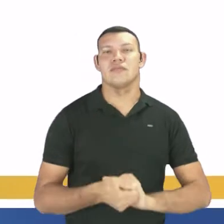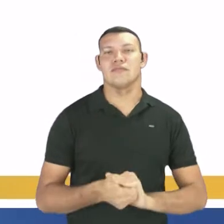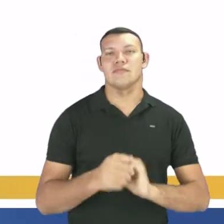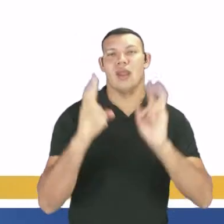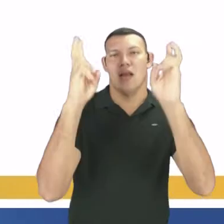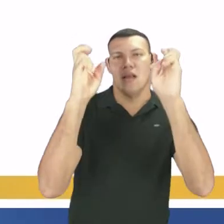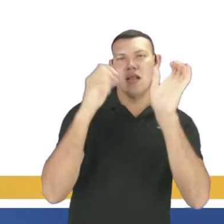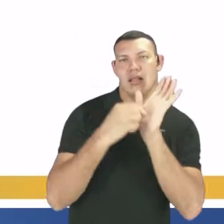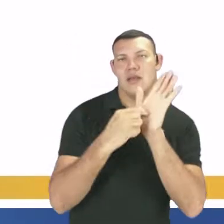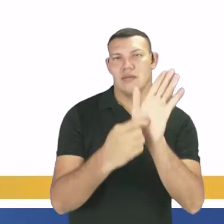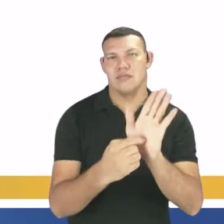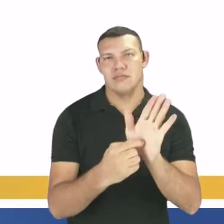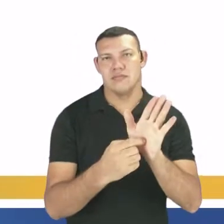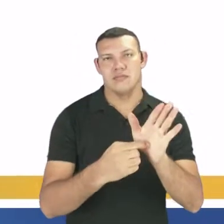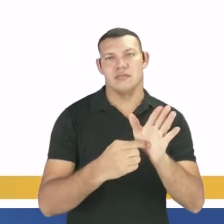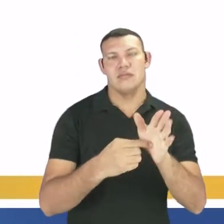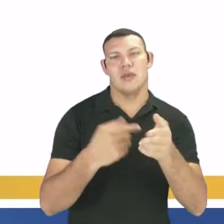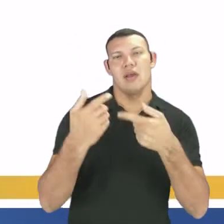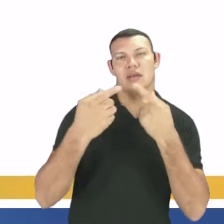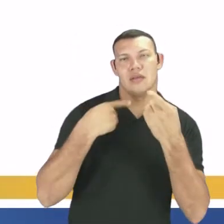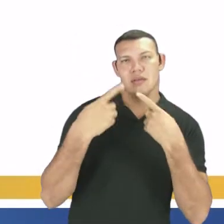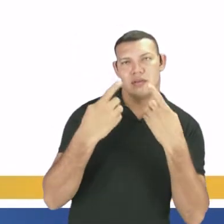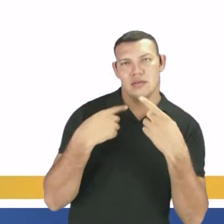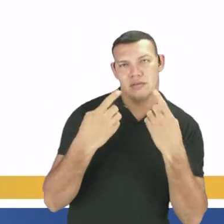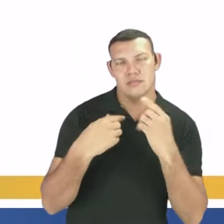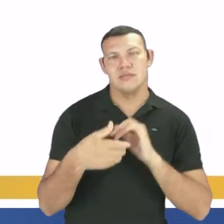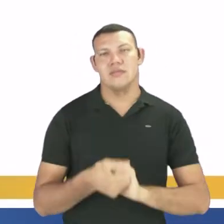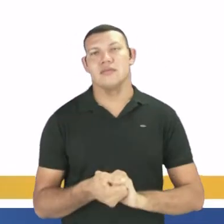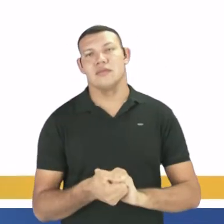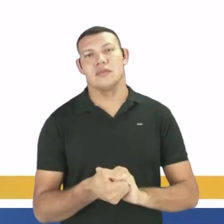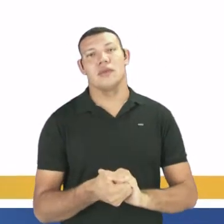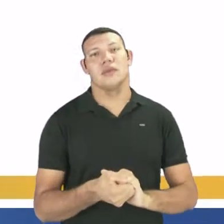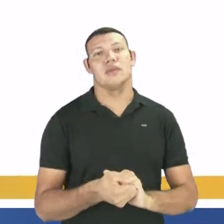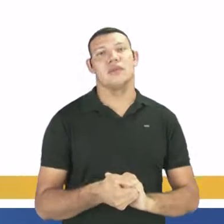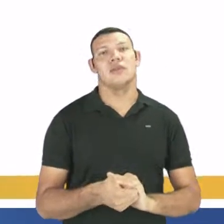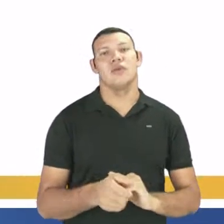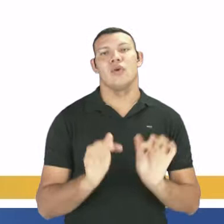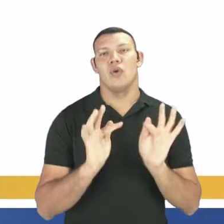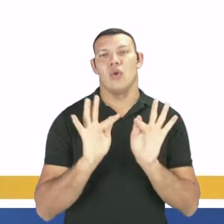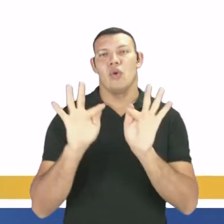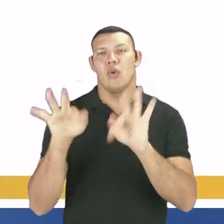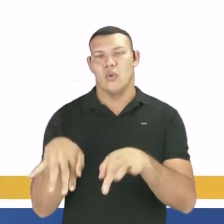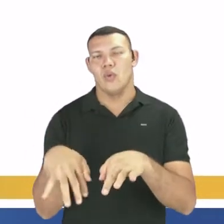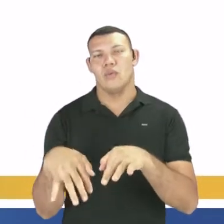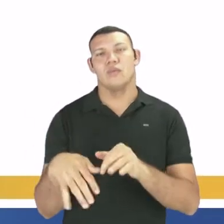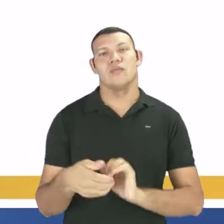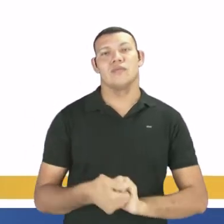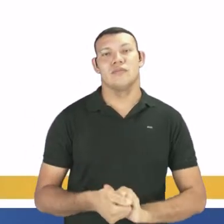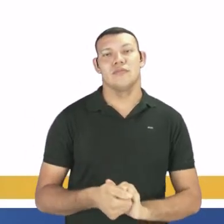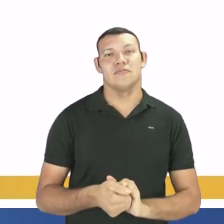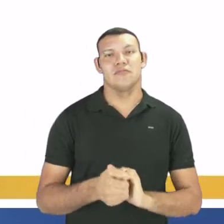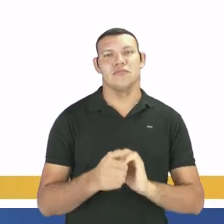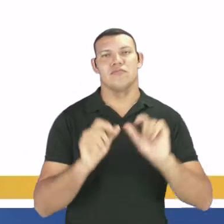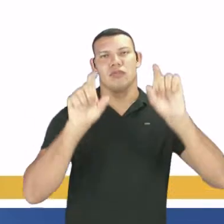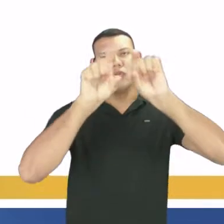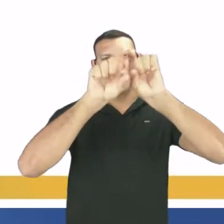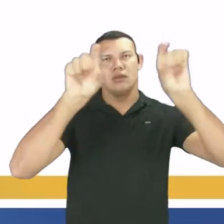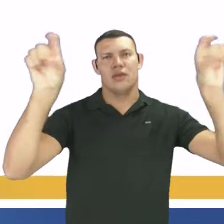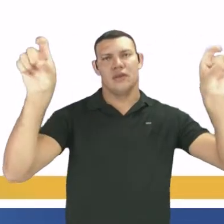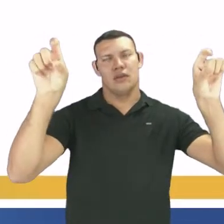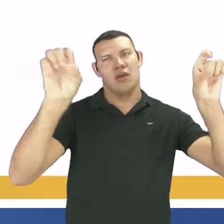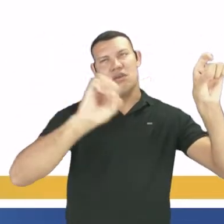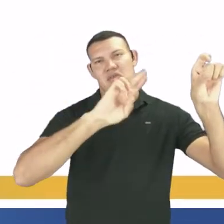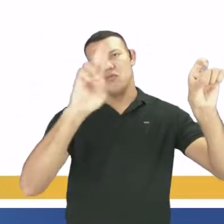tema, discussão, fundamentação e conclusão, sendo comumente indicado no topo ou canto